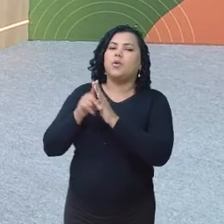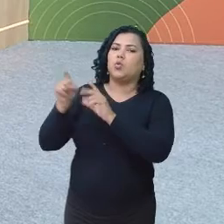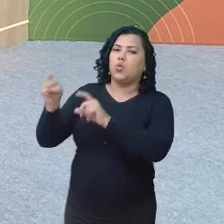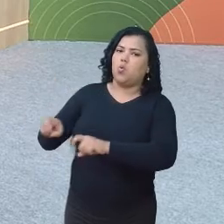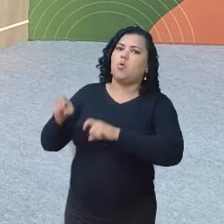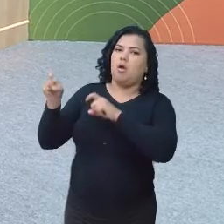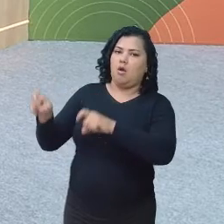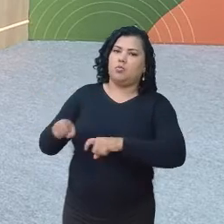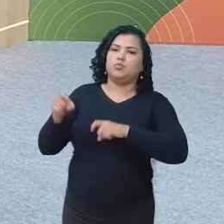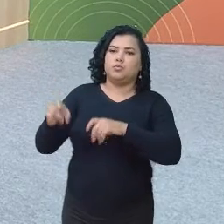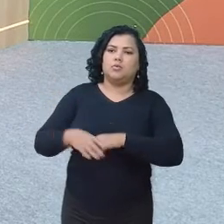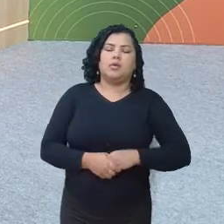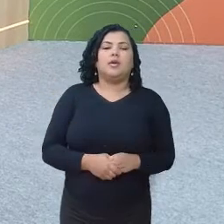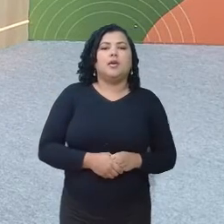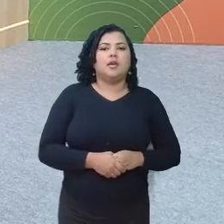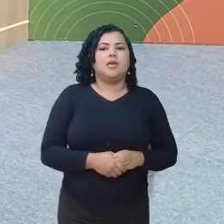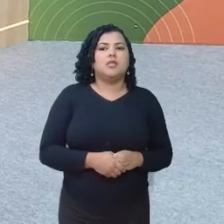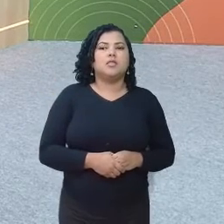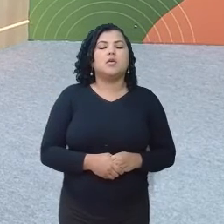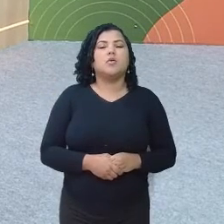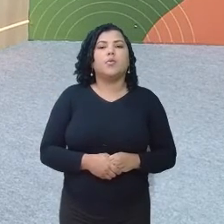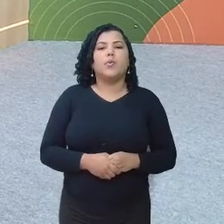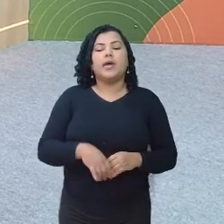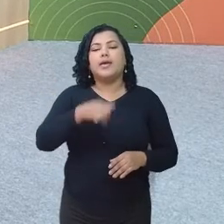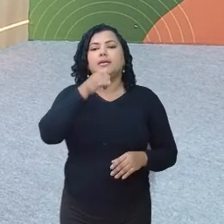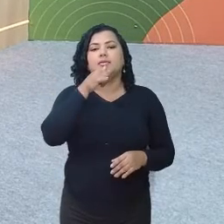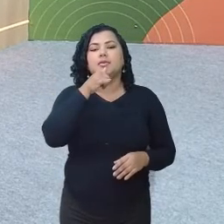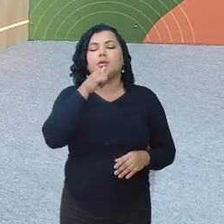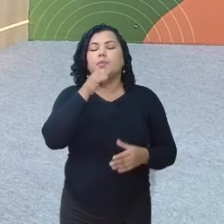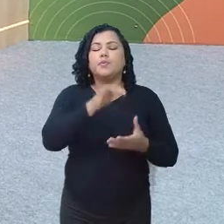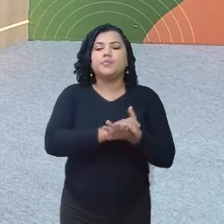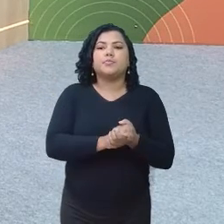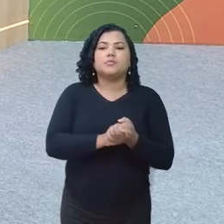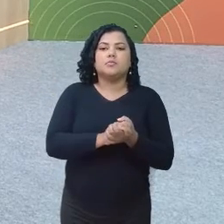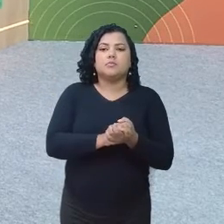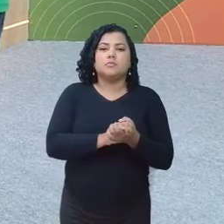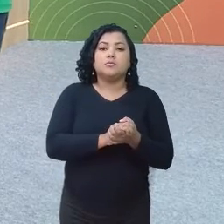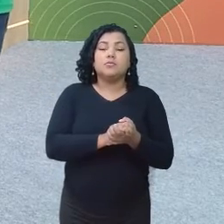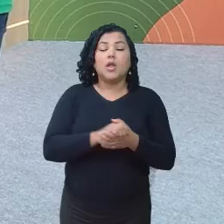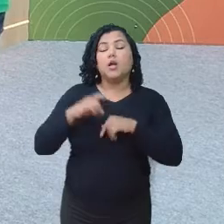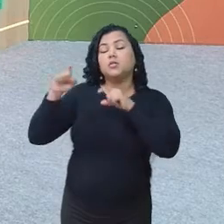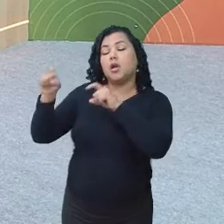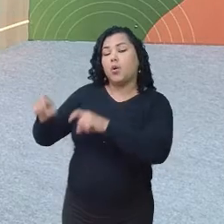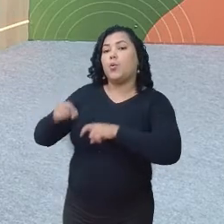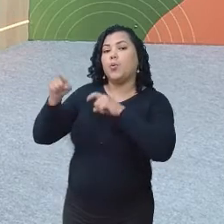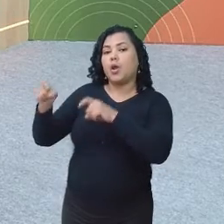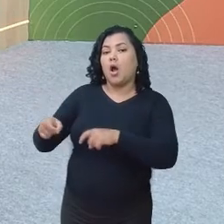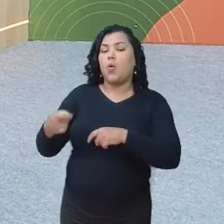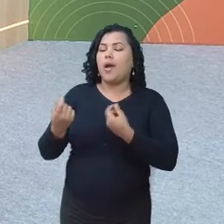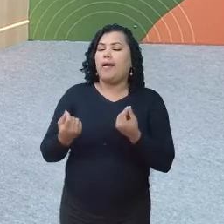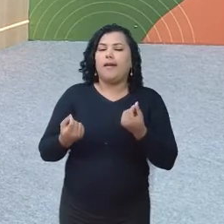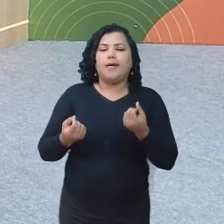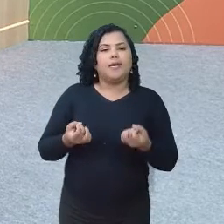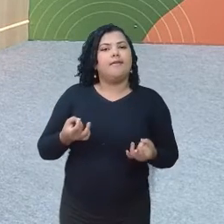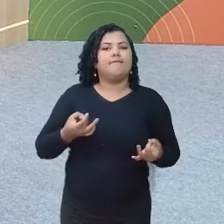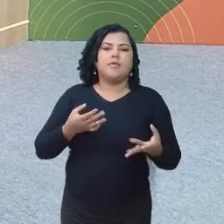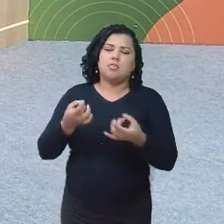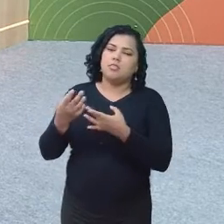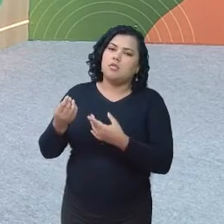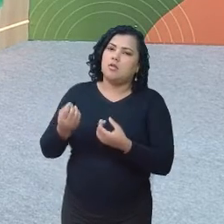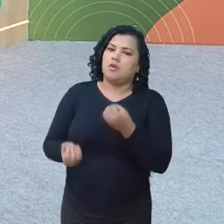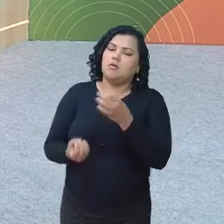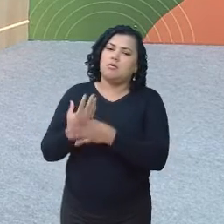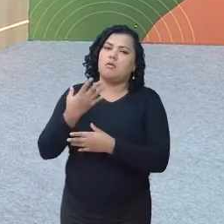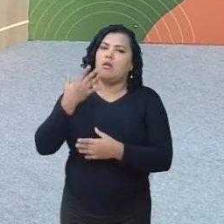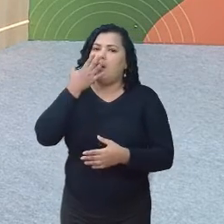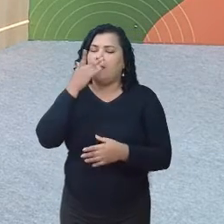propriedades produtivas, né, e produtoras eram propriedades rurais, né, que produziam o